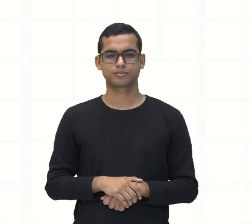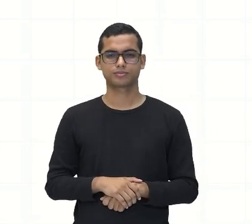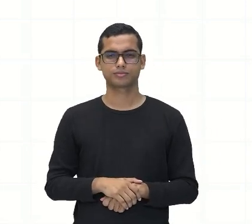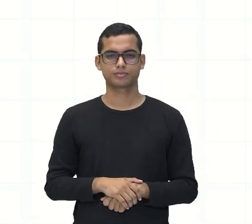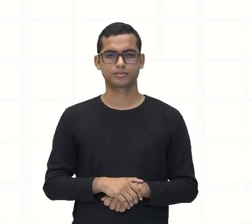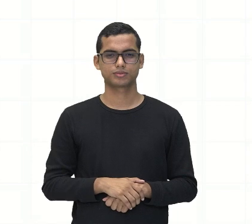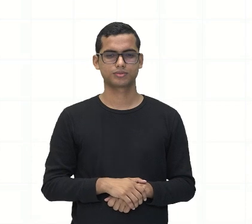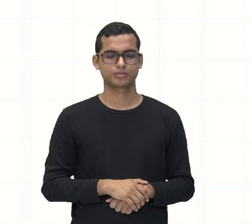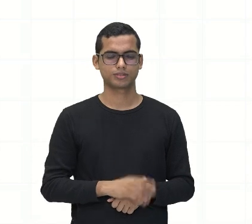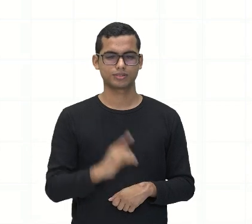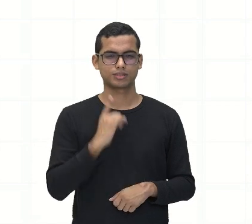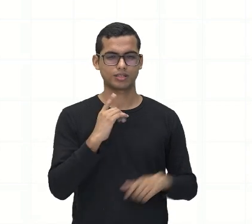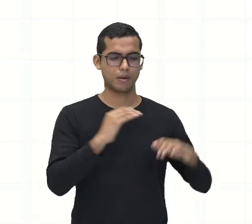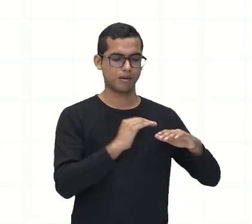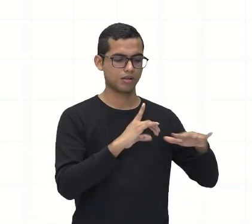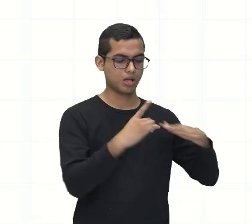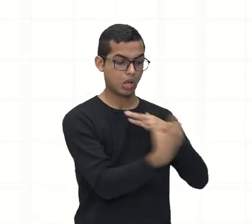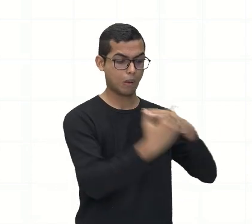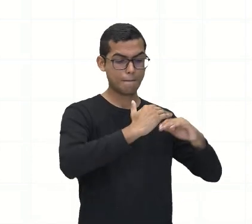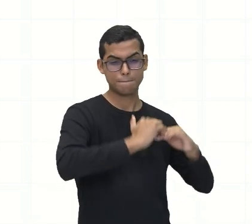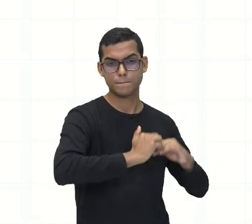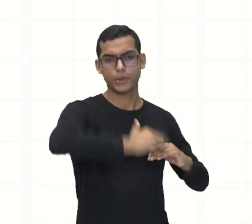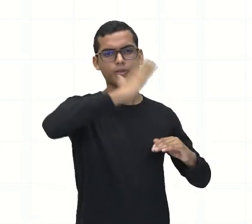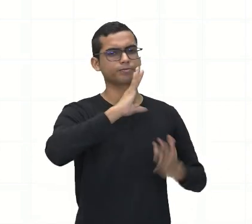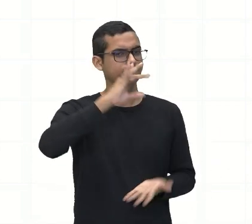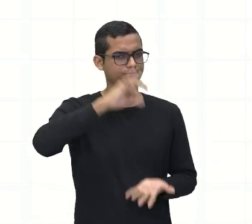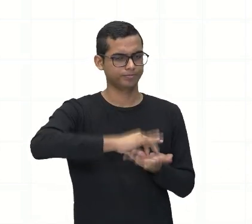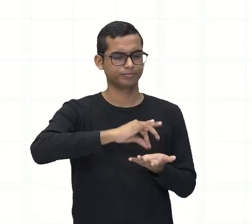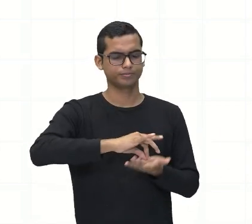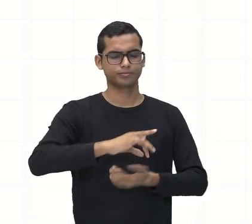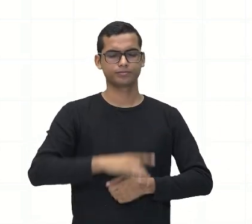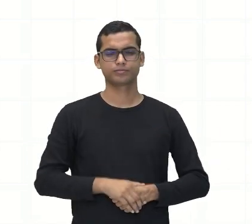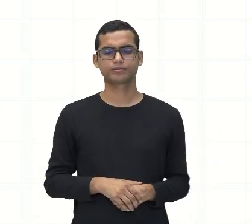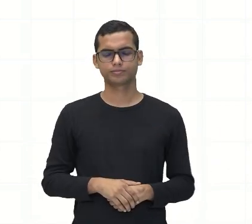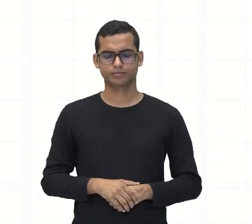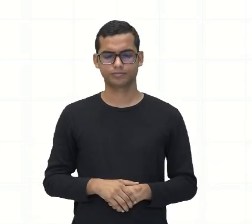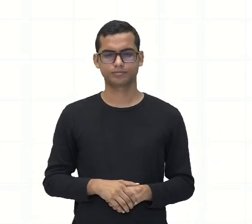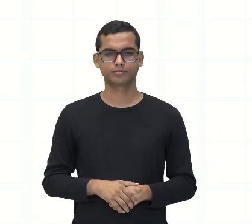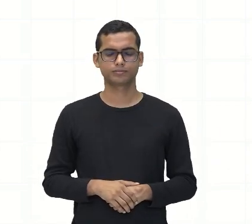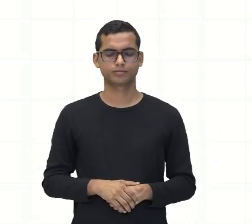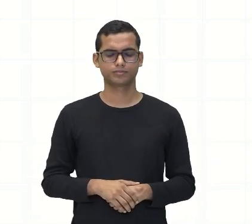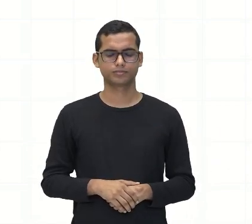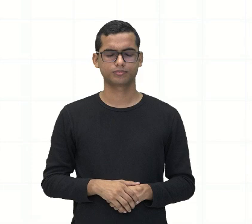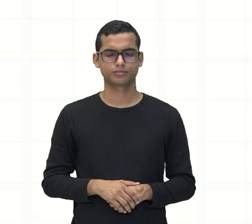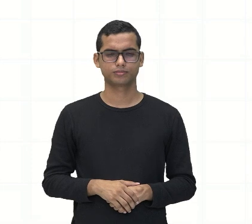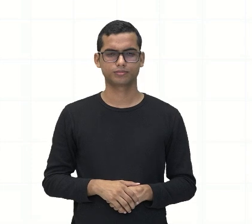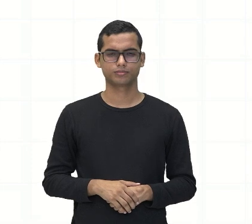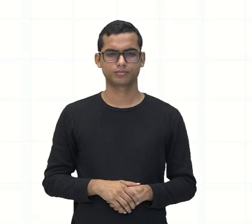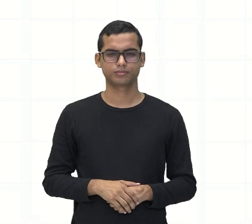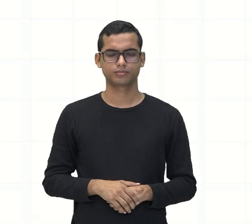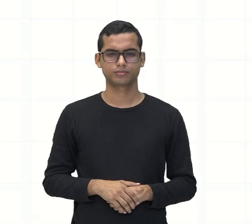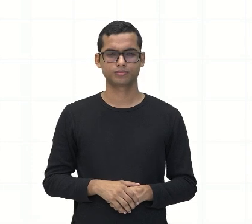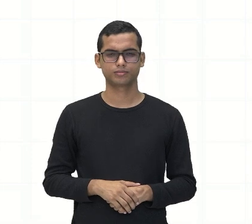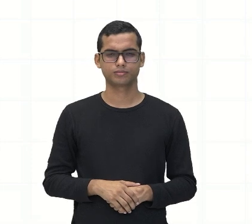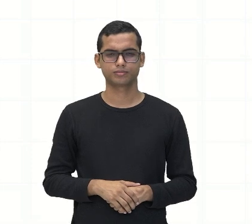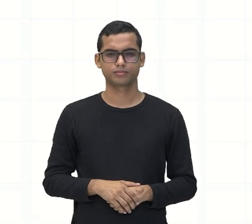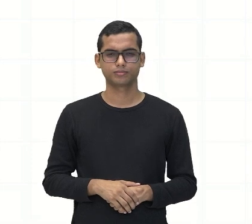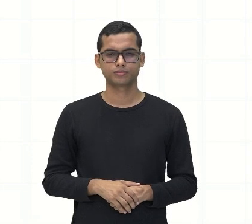Nós poderíamos dizer, são religiões que prezam pelo culto a diversos deuses.